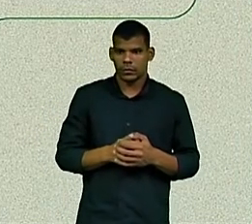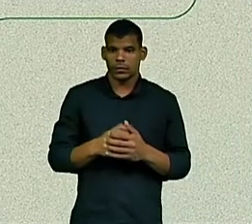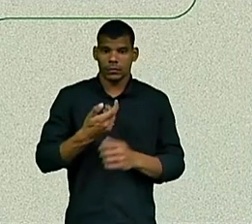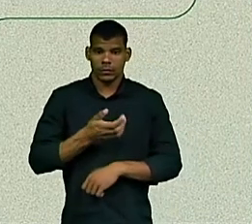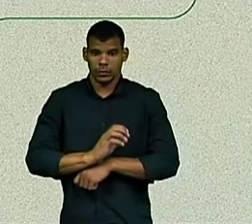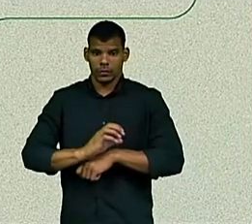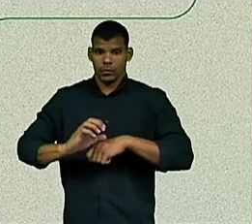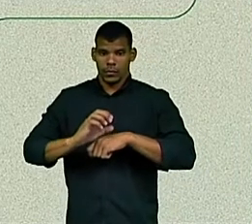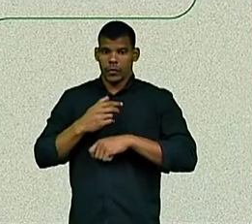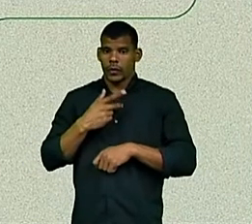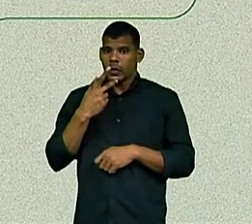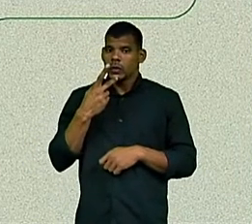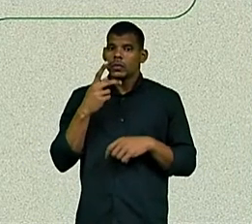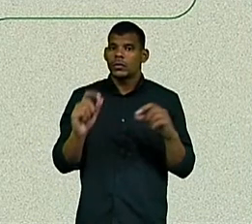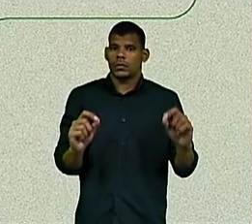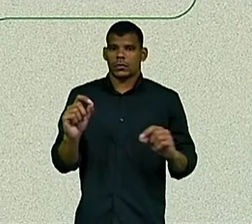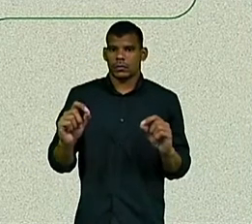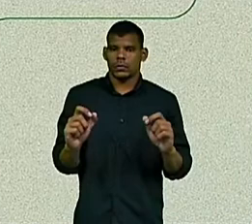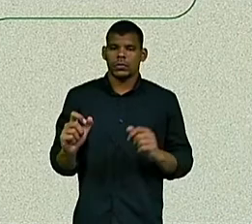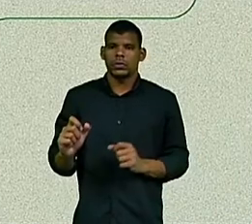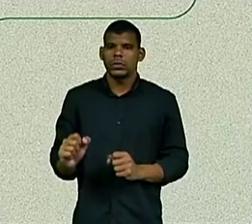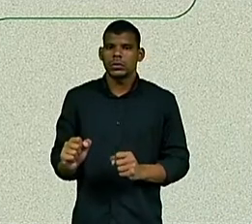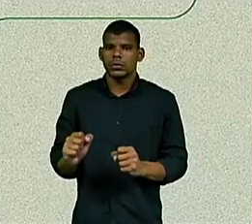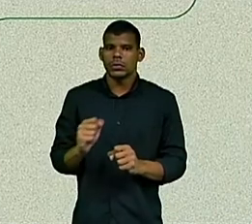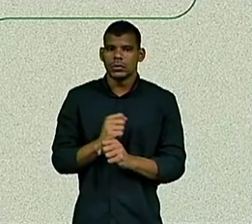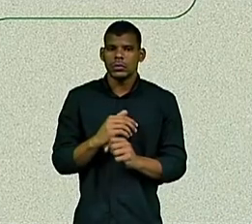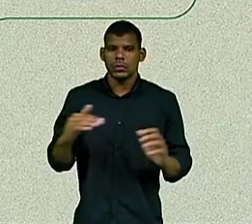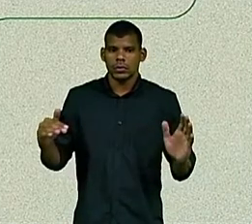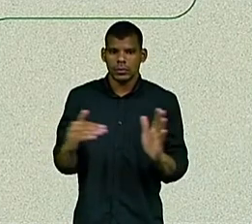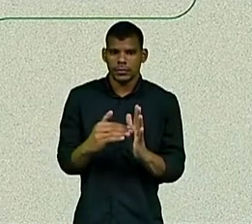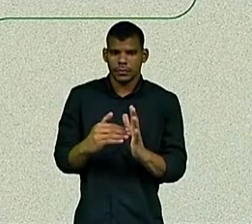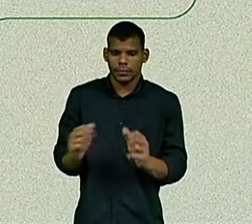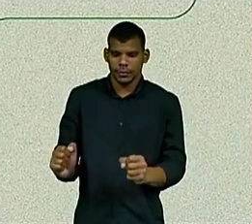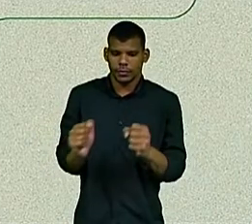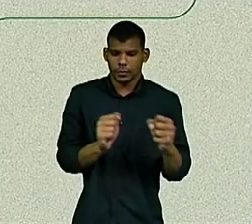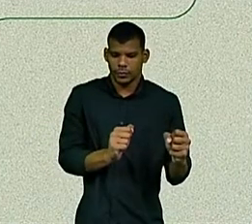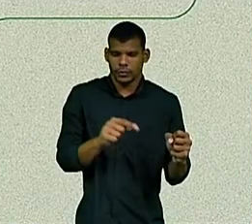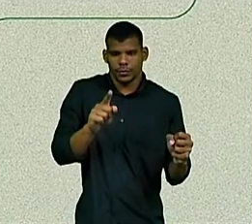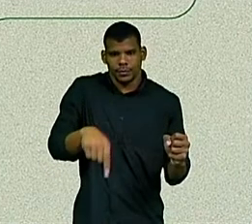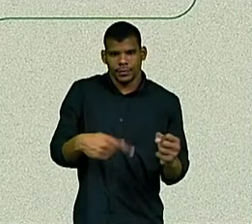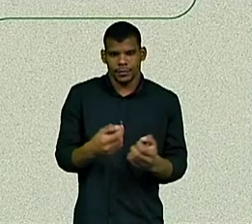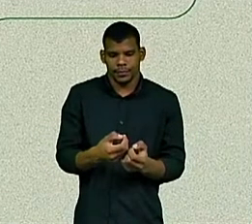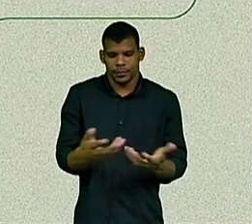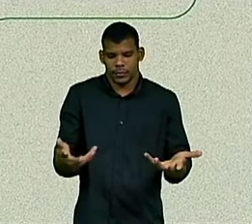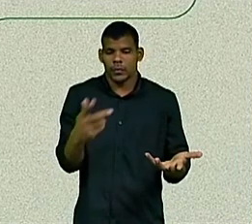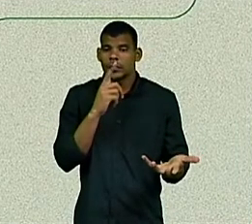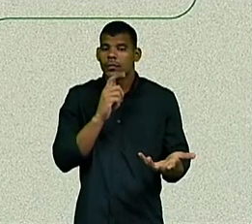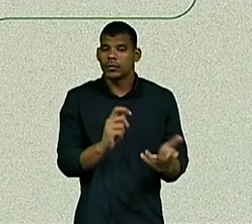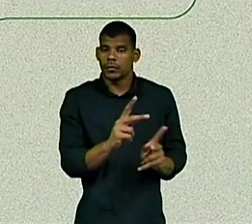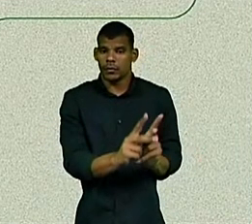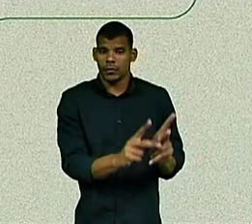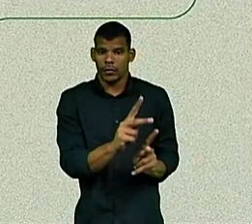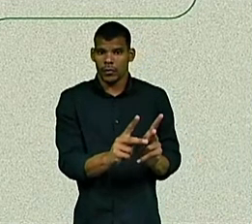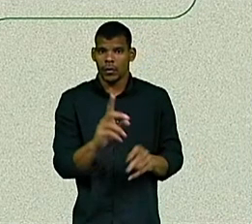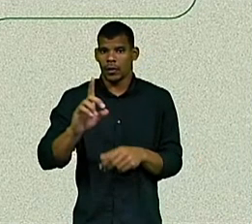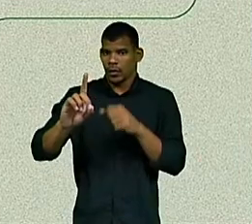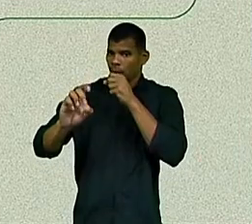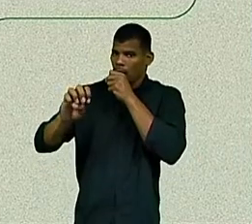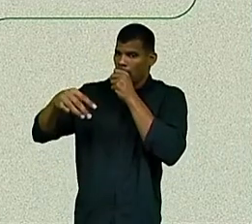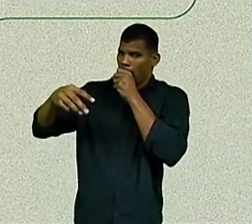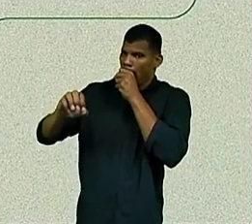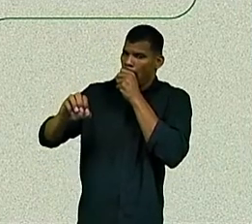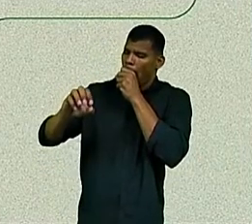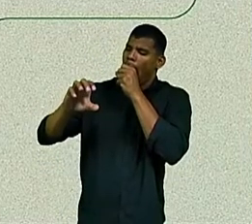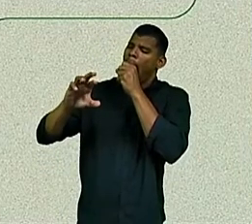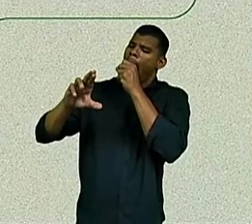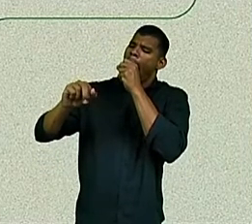nós somos uma democracia tá não é de demônio tá é de povo demo significa